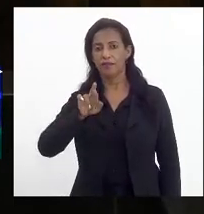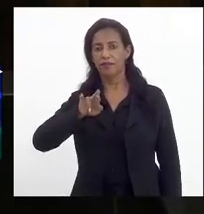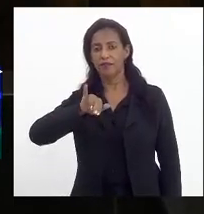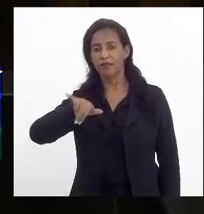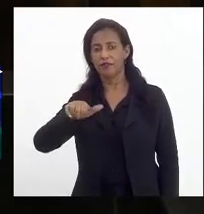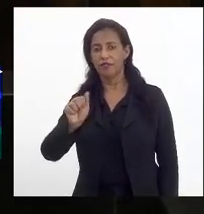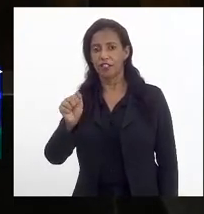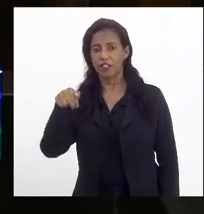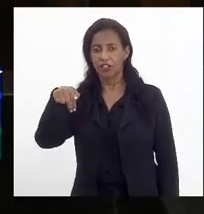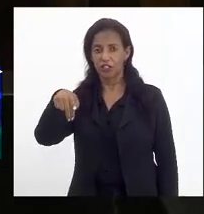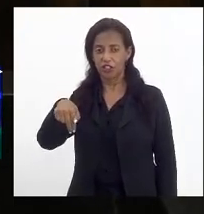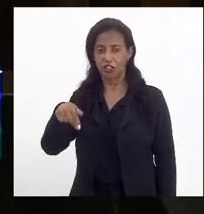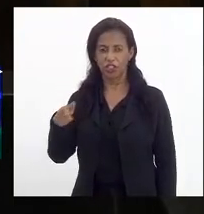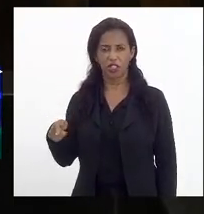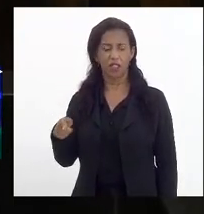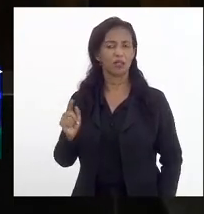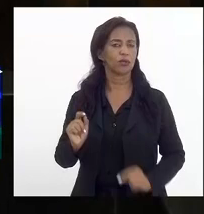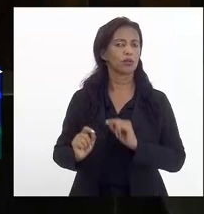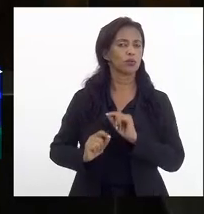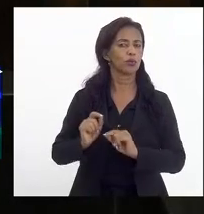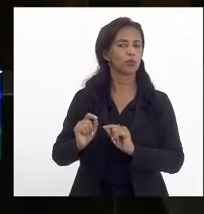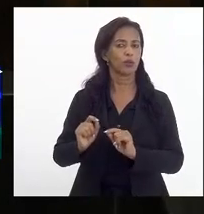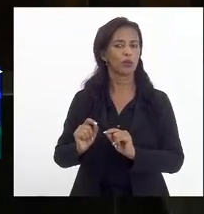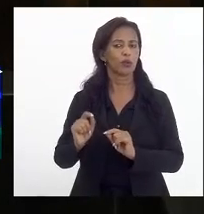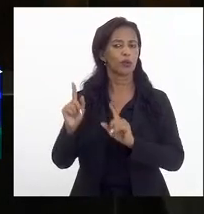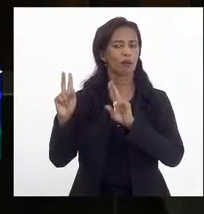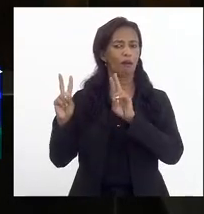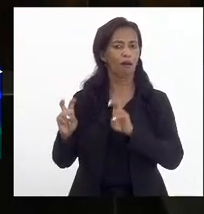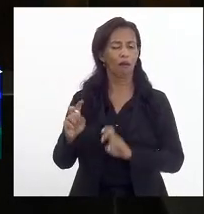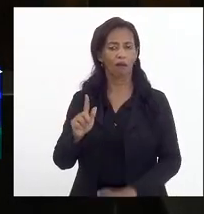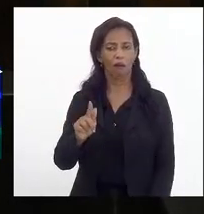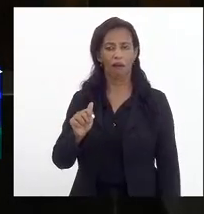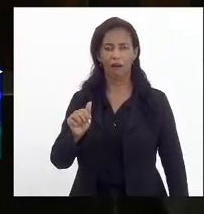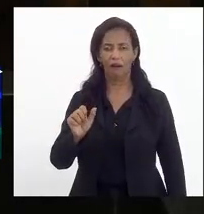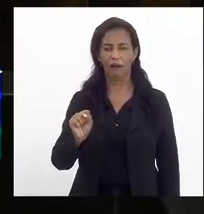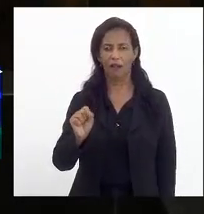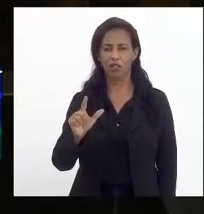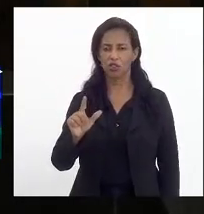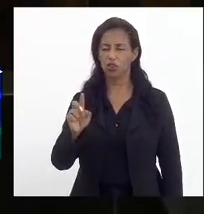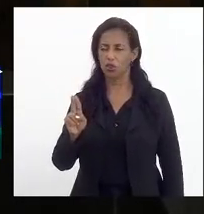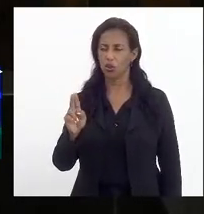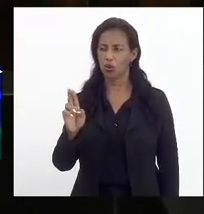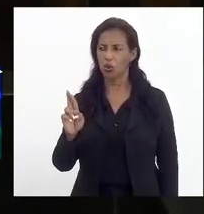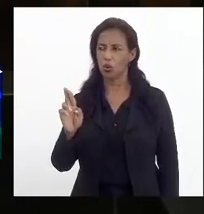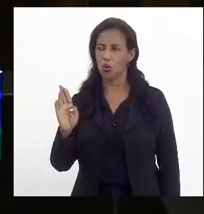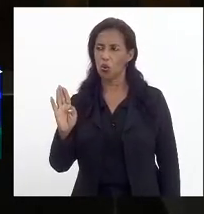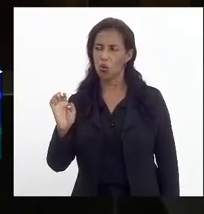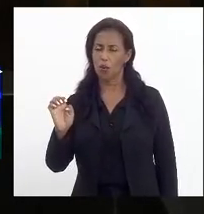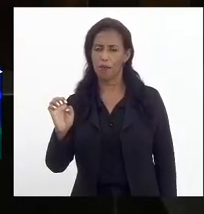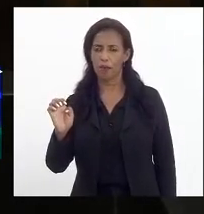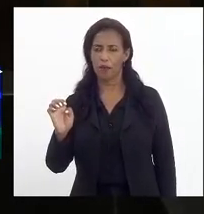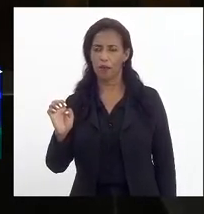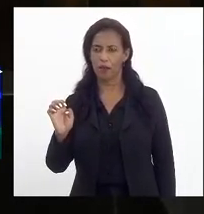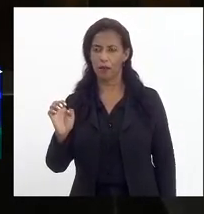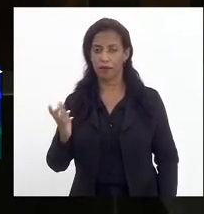sob o ponto de vista do Gloob o protocolo de intenções